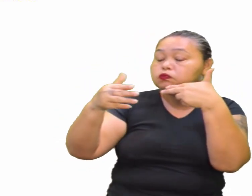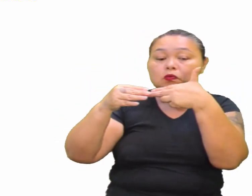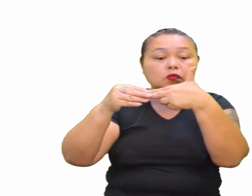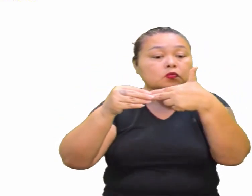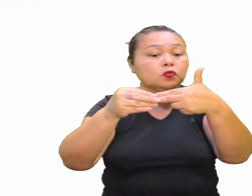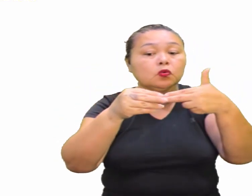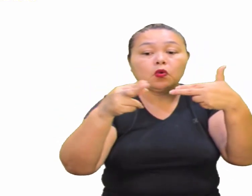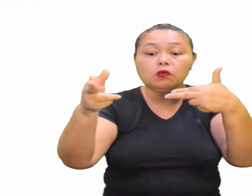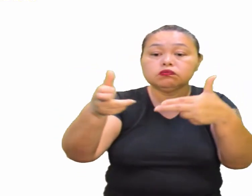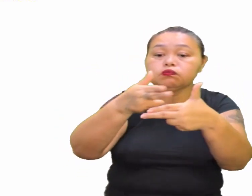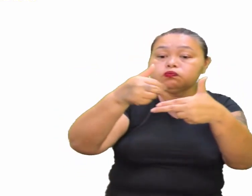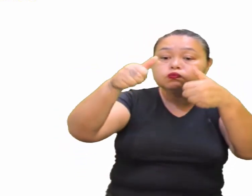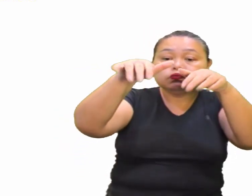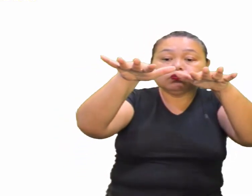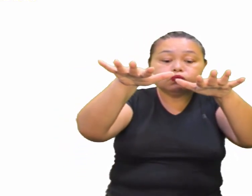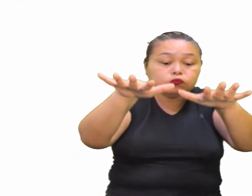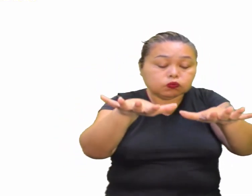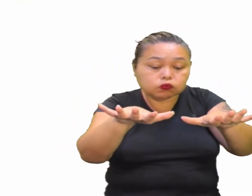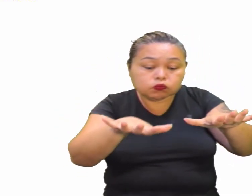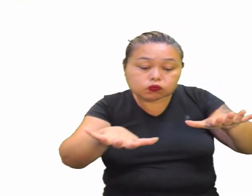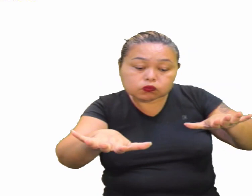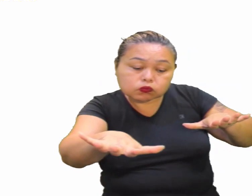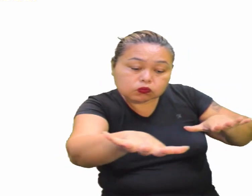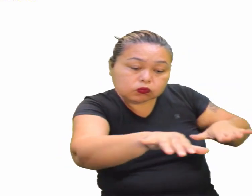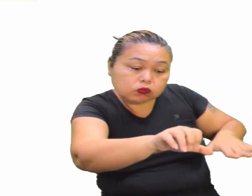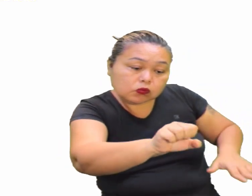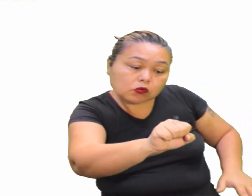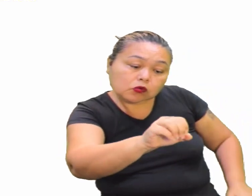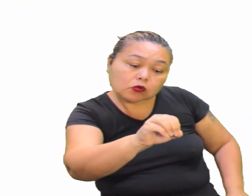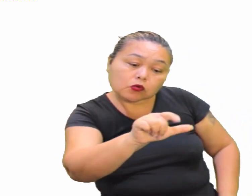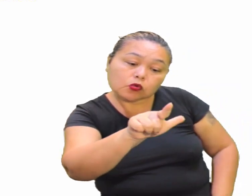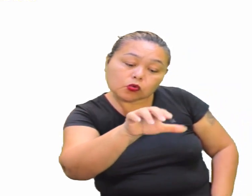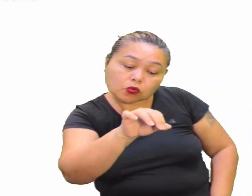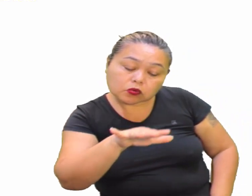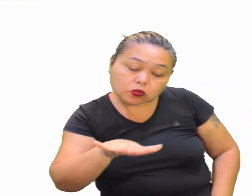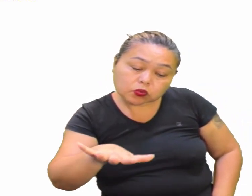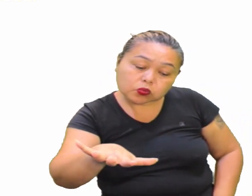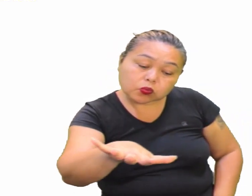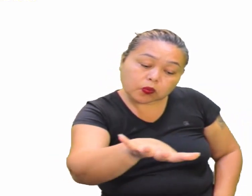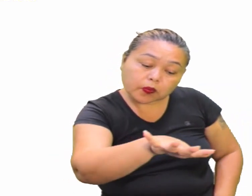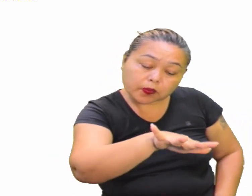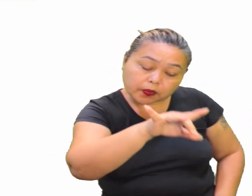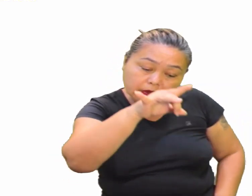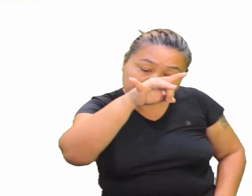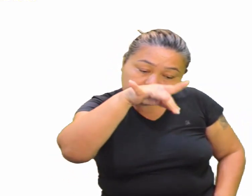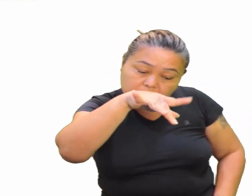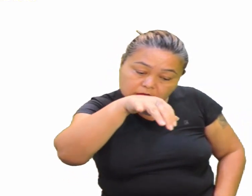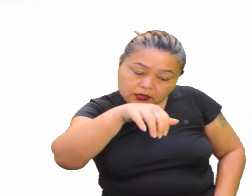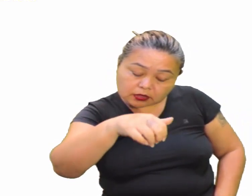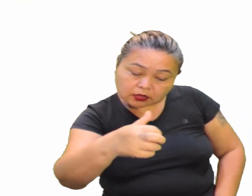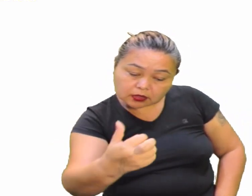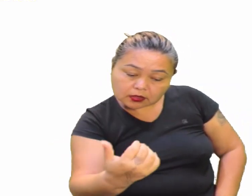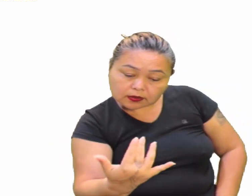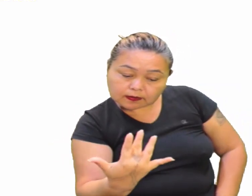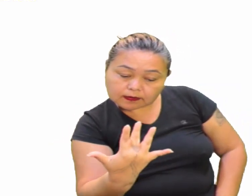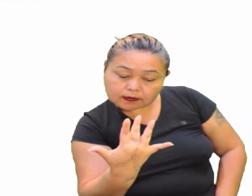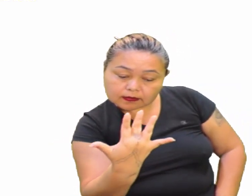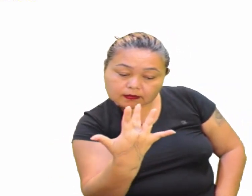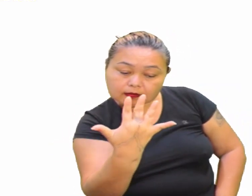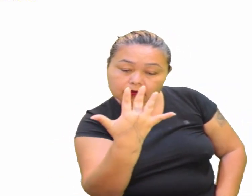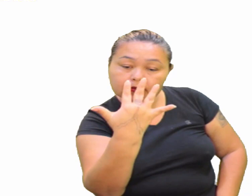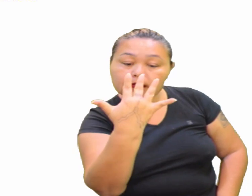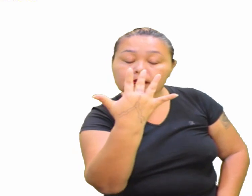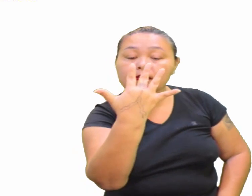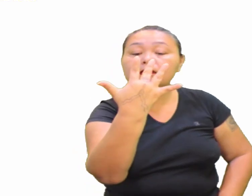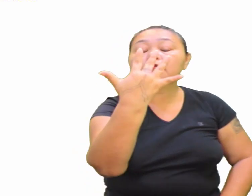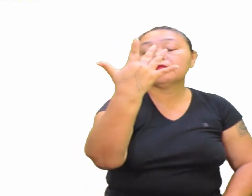esses esporos e ali ela vai encontrar o solo fértil e ela consegue se desenvolver. Então,